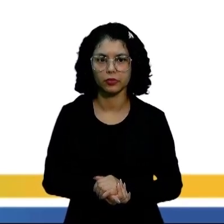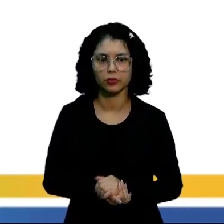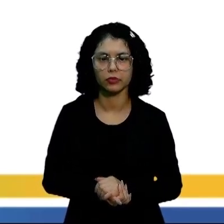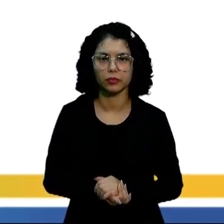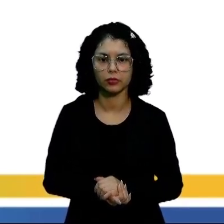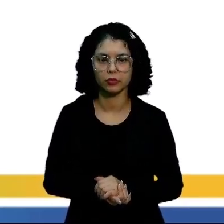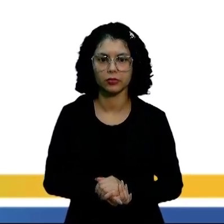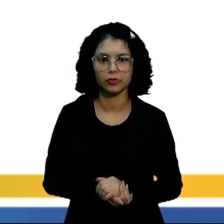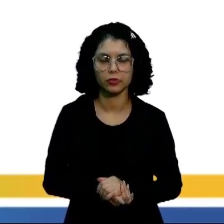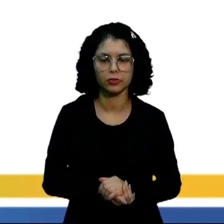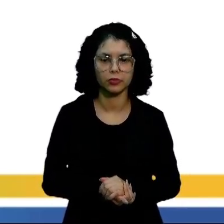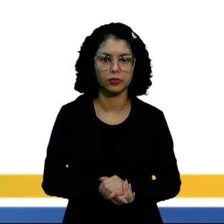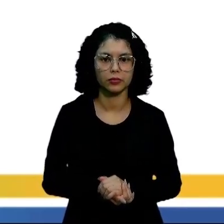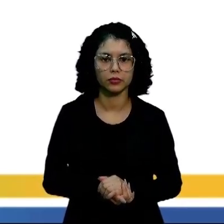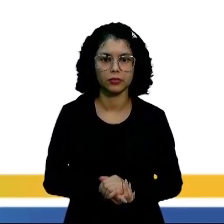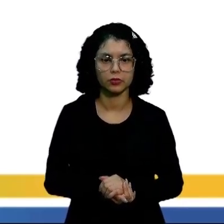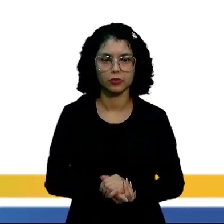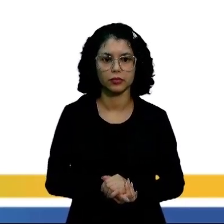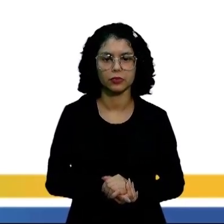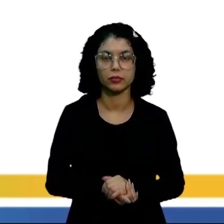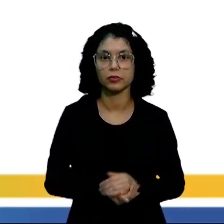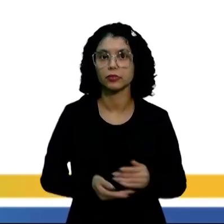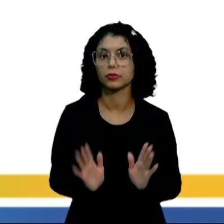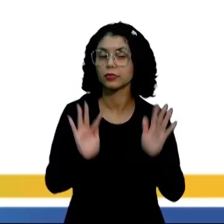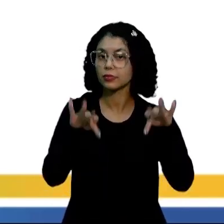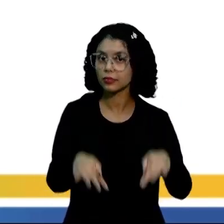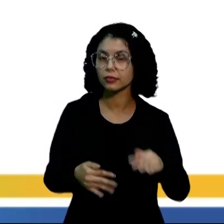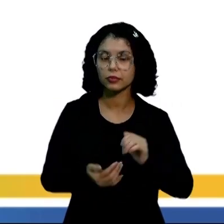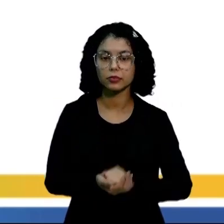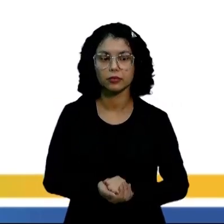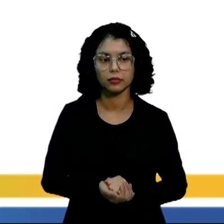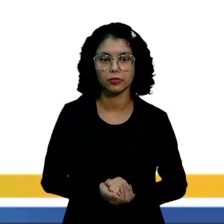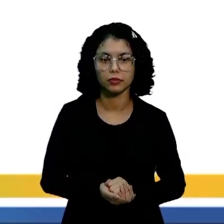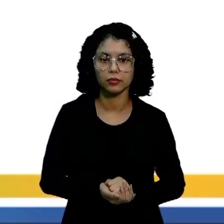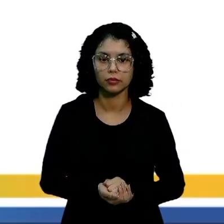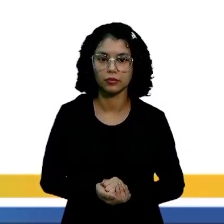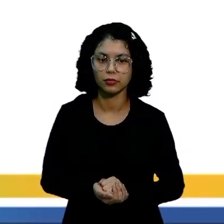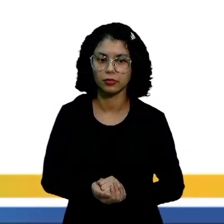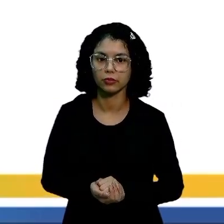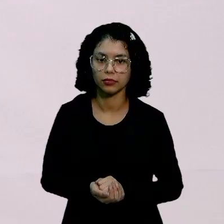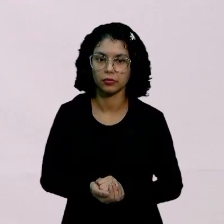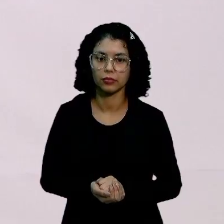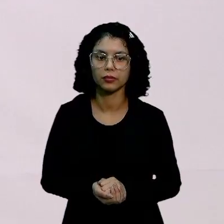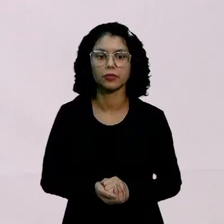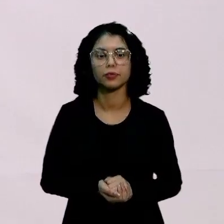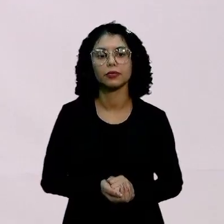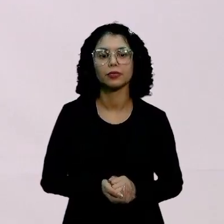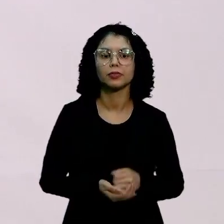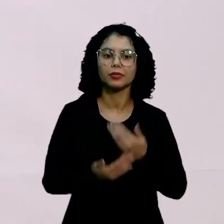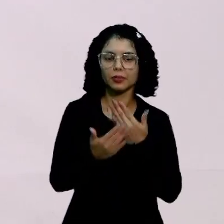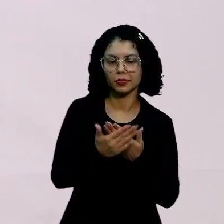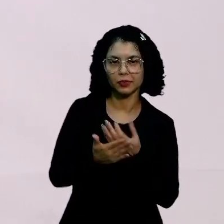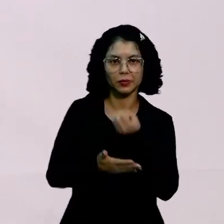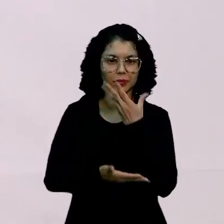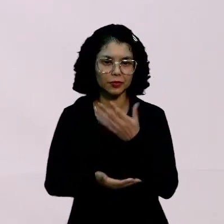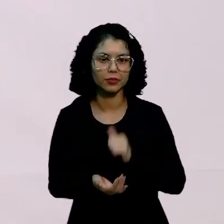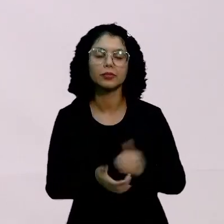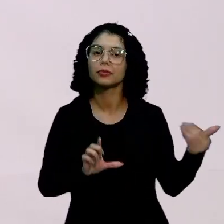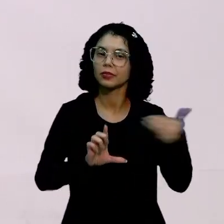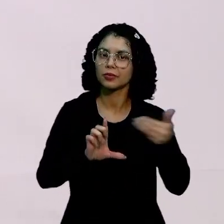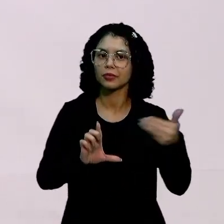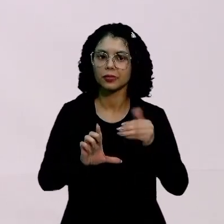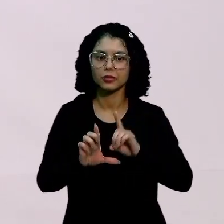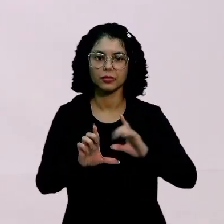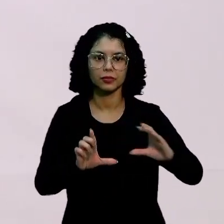Ok, our class is over. A nossa aula acabou. Enjoy your studies. Se divirtam com os estudos. Acessem a